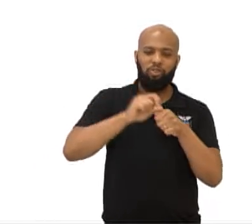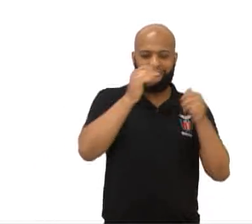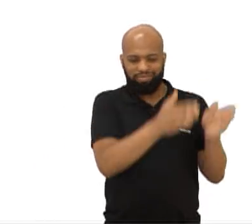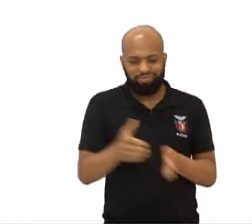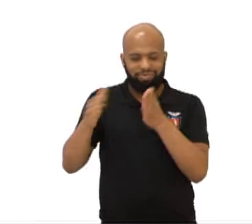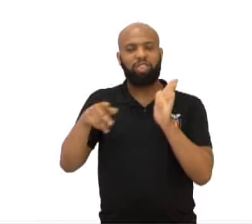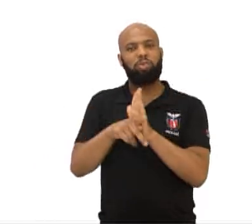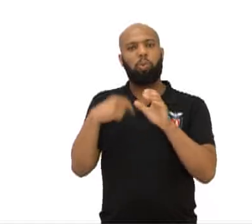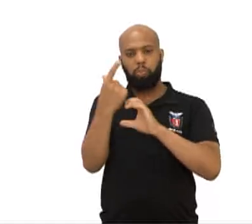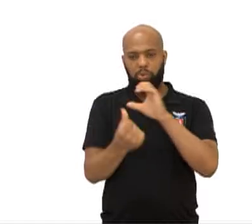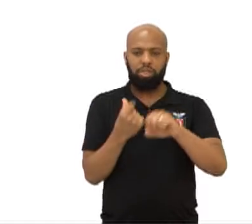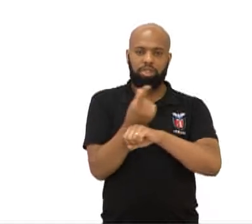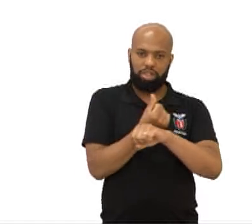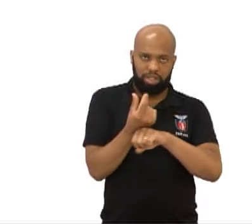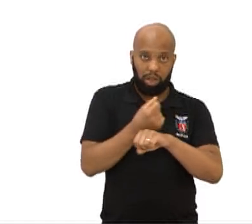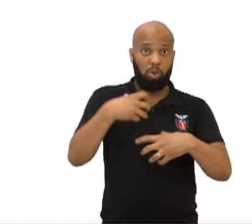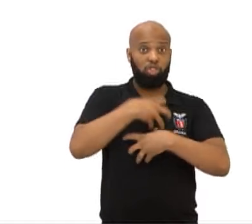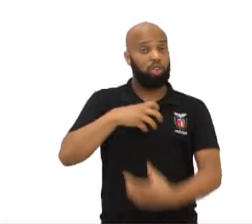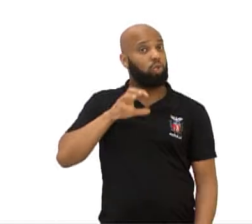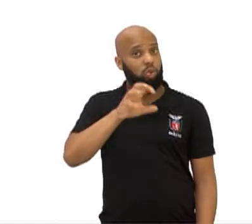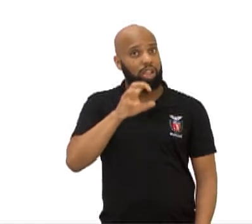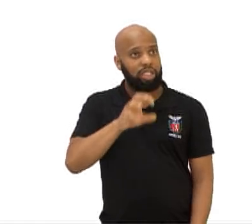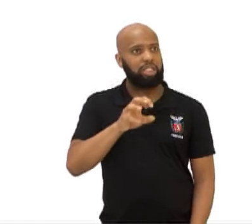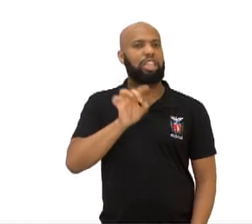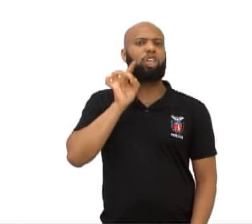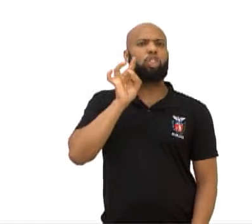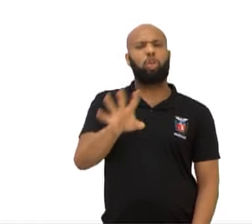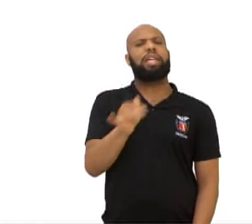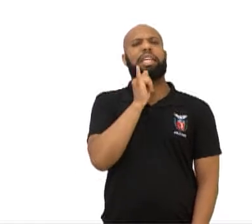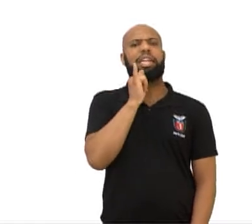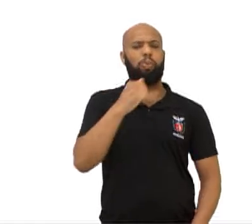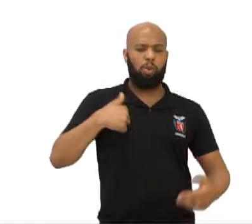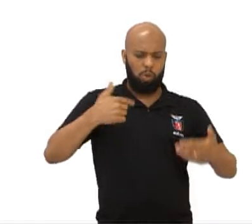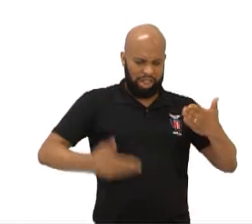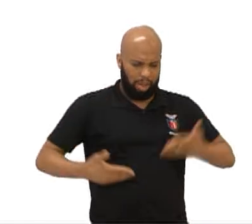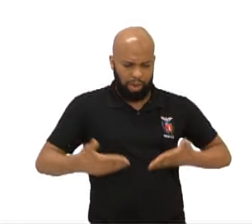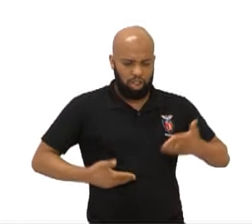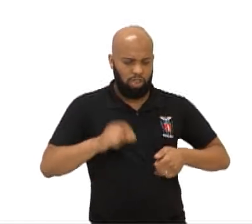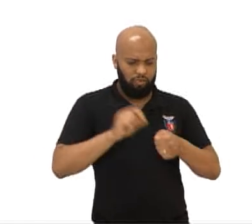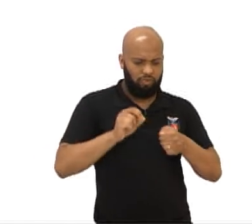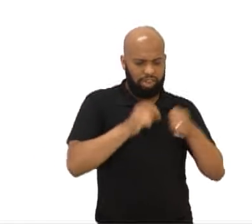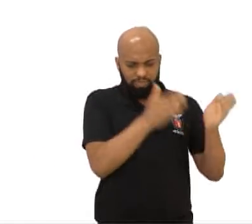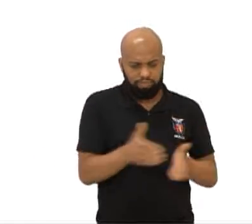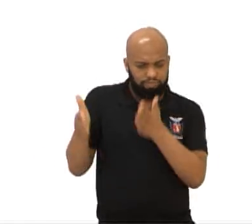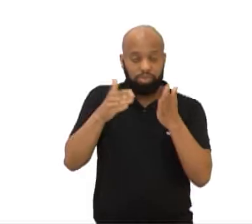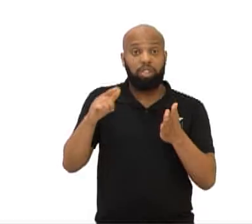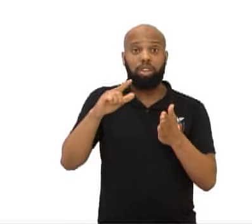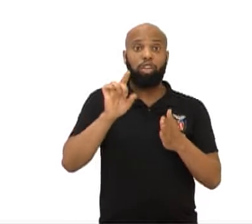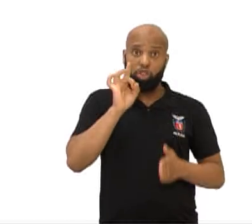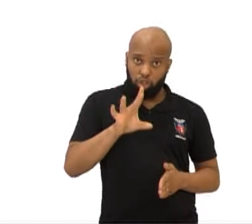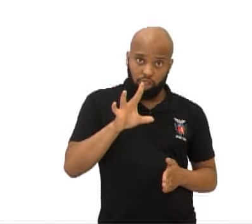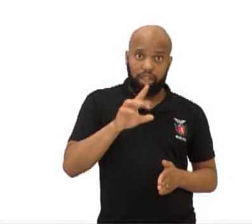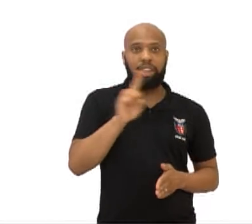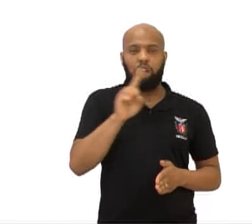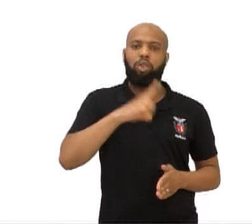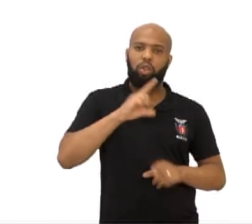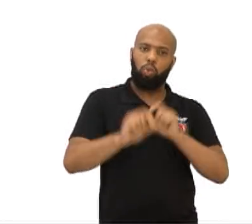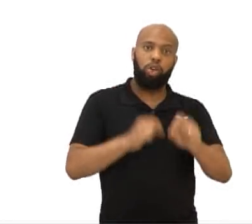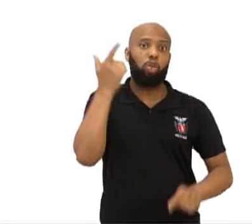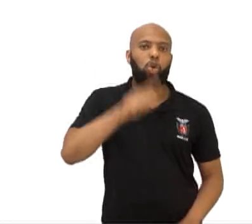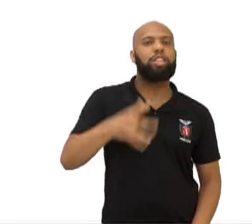para o próprio capitalismo. De modo que já não basta que ele pura e simplesmente produza, ele tem que produzir mais-valia, ou